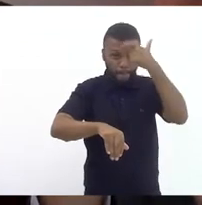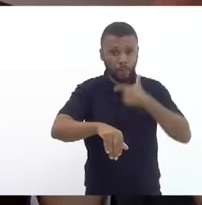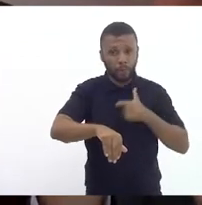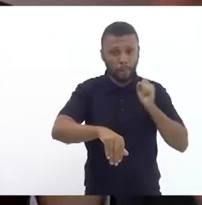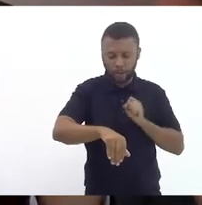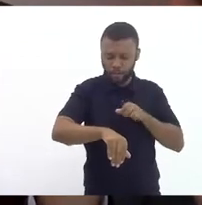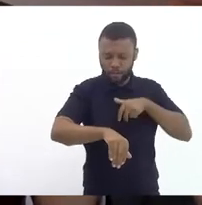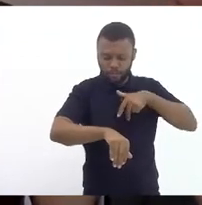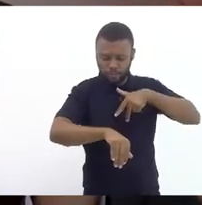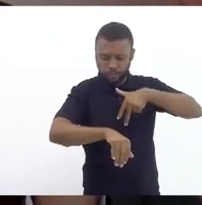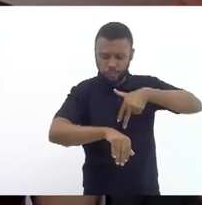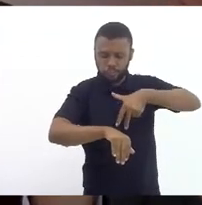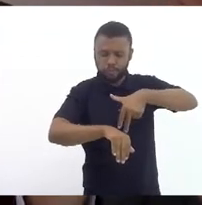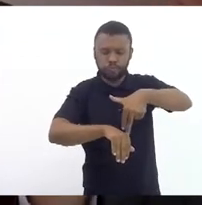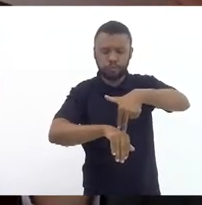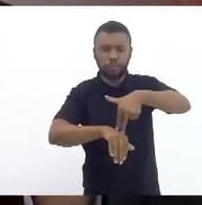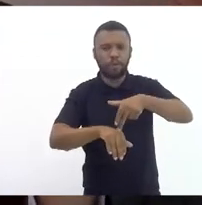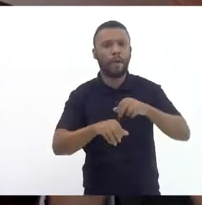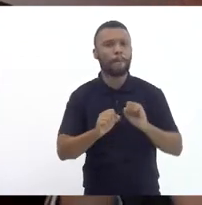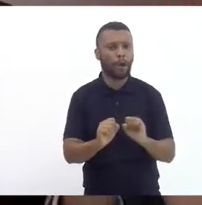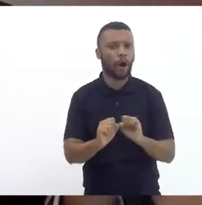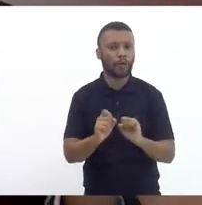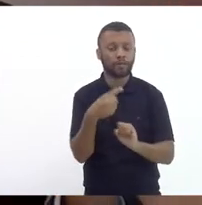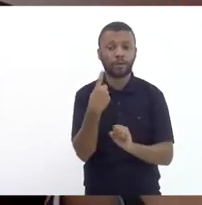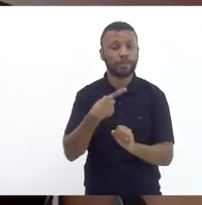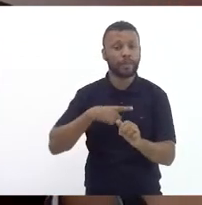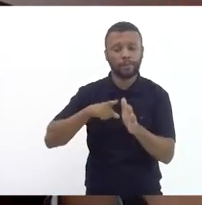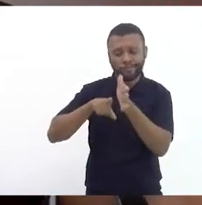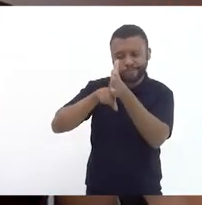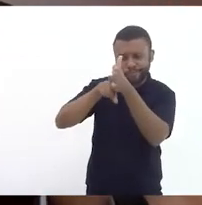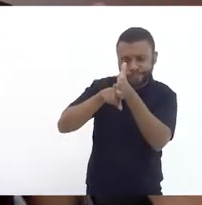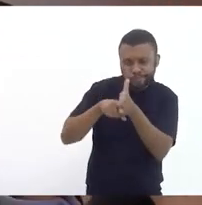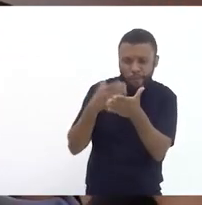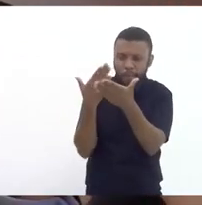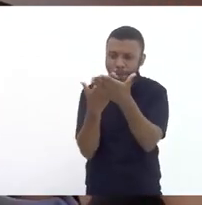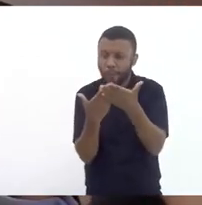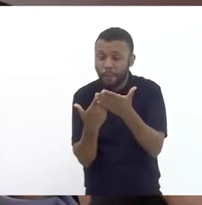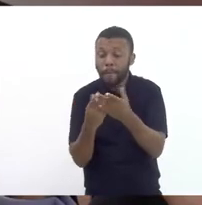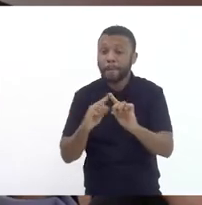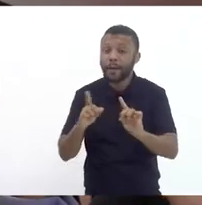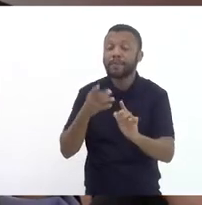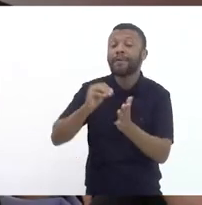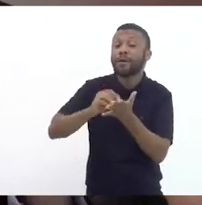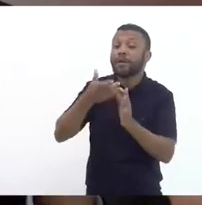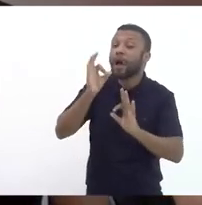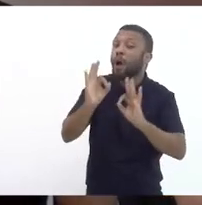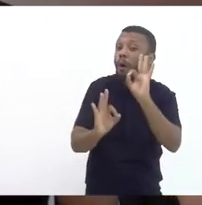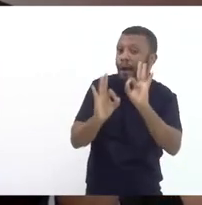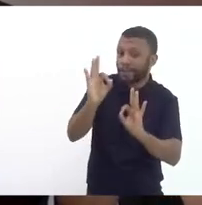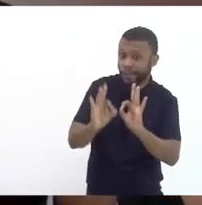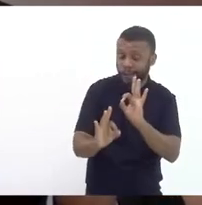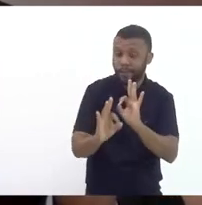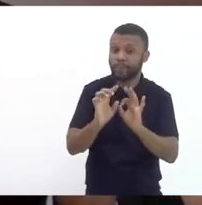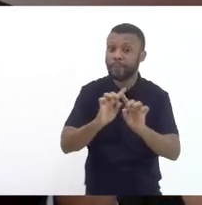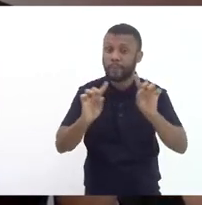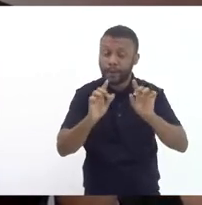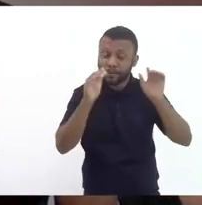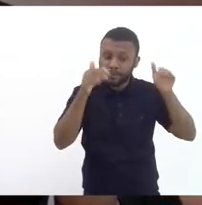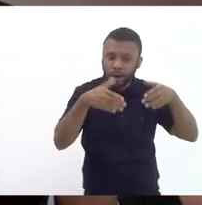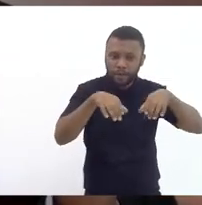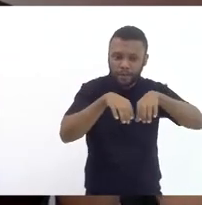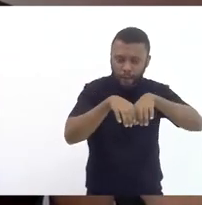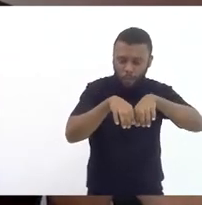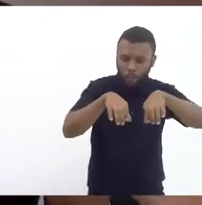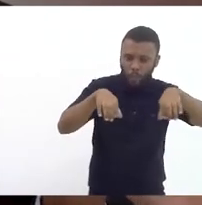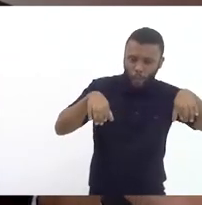o estudo e vamos programar para fazer. Não fizemos até agora, fizemos nas plataformas em tangente. Tá?